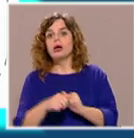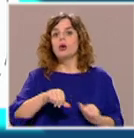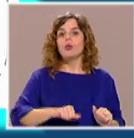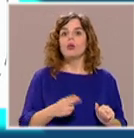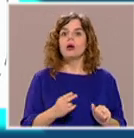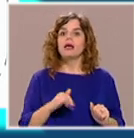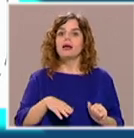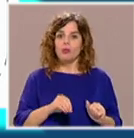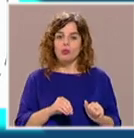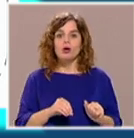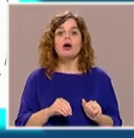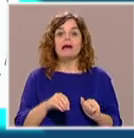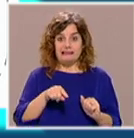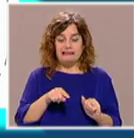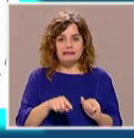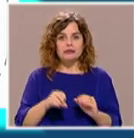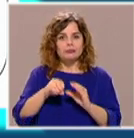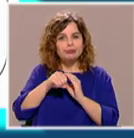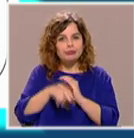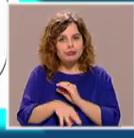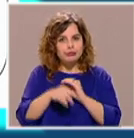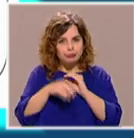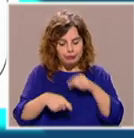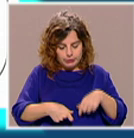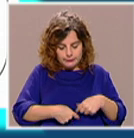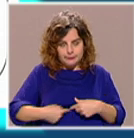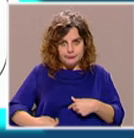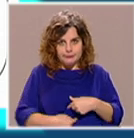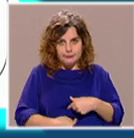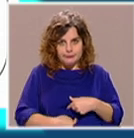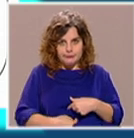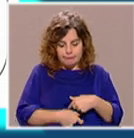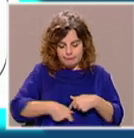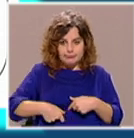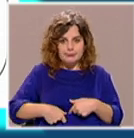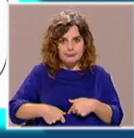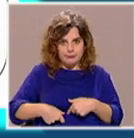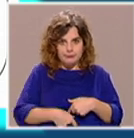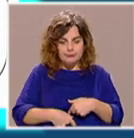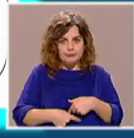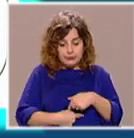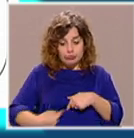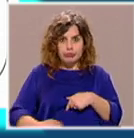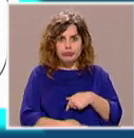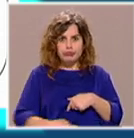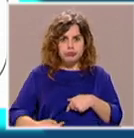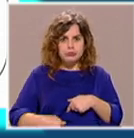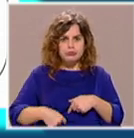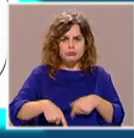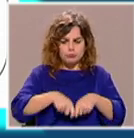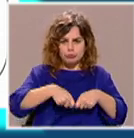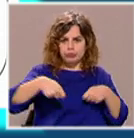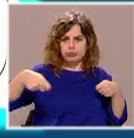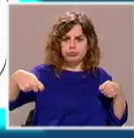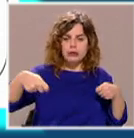vai sendo lançado em pequenos jatos para o duodeno, primeira porção do intestino delgado. O intestino delgado é um tubo, então, com 6 metros